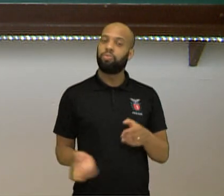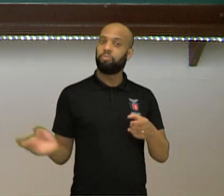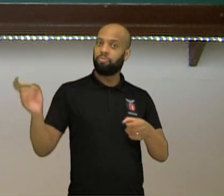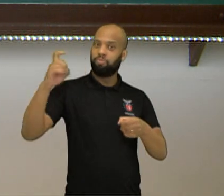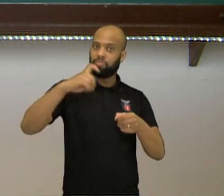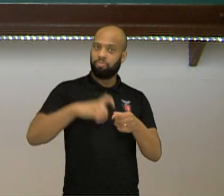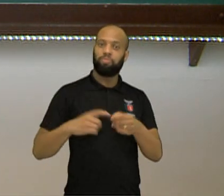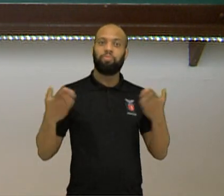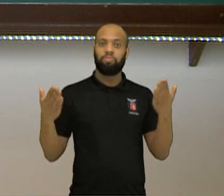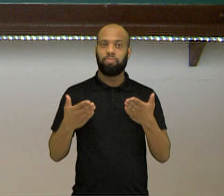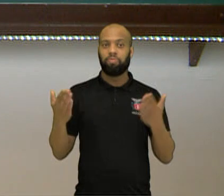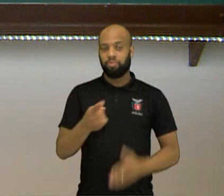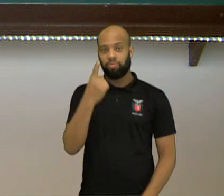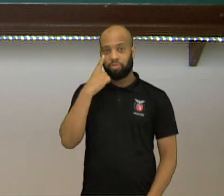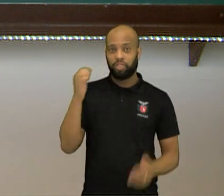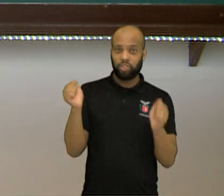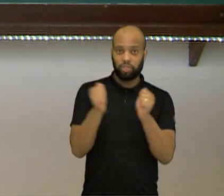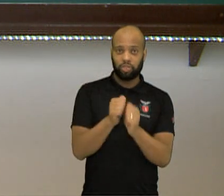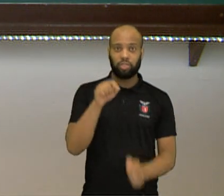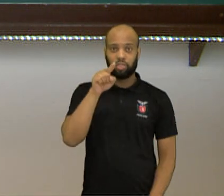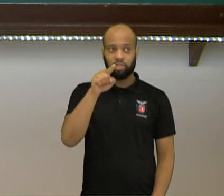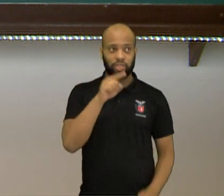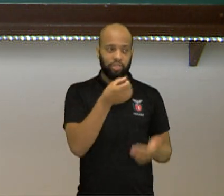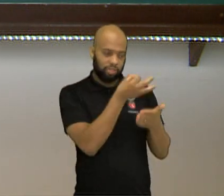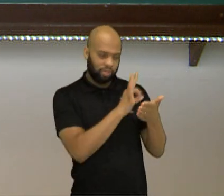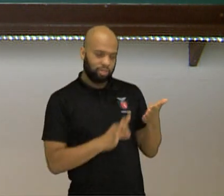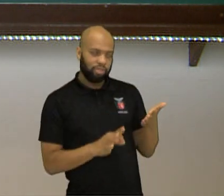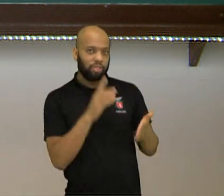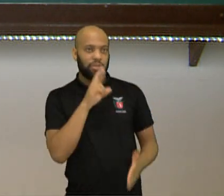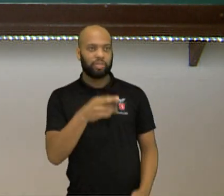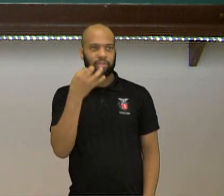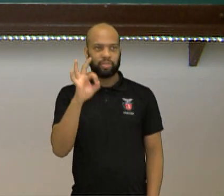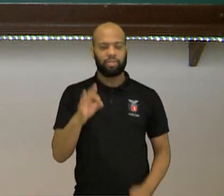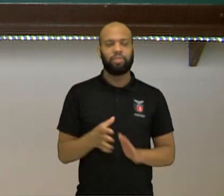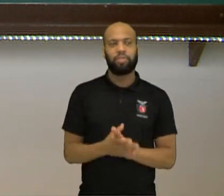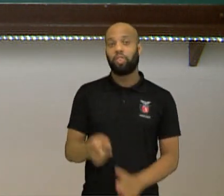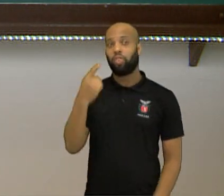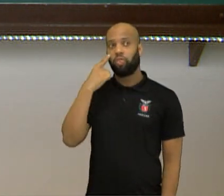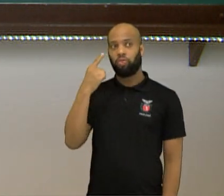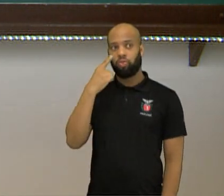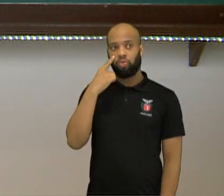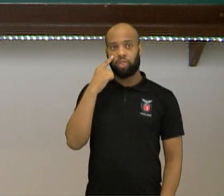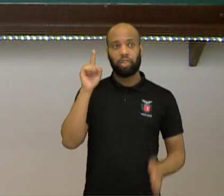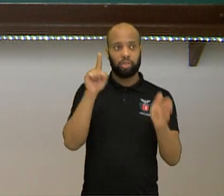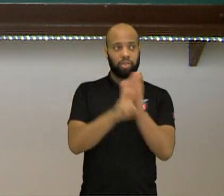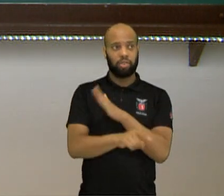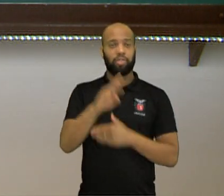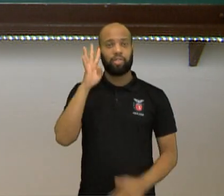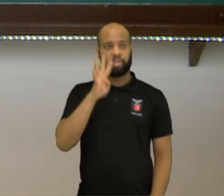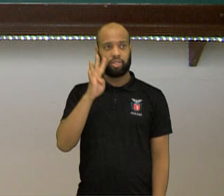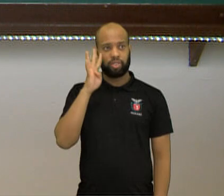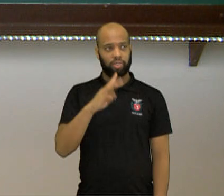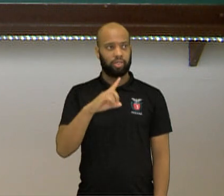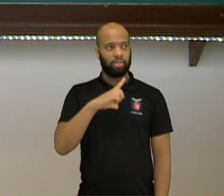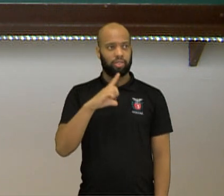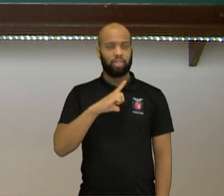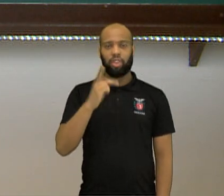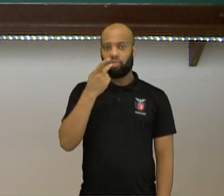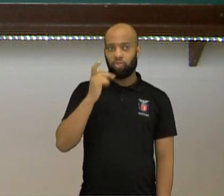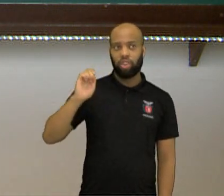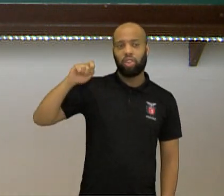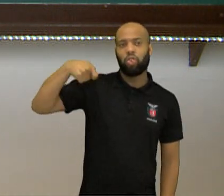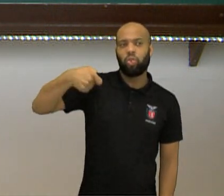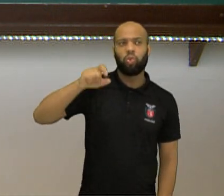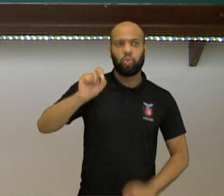Voltei para conferir contigo o gabarito da questão. Olha só que questão bacana, fala